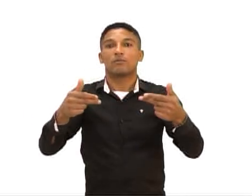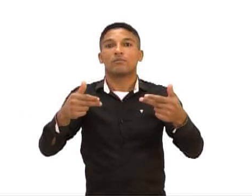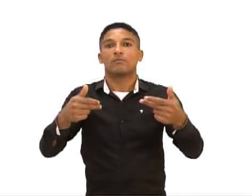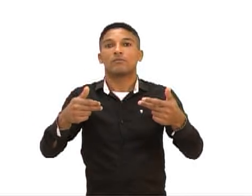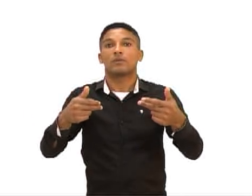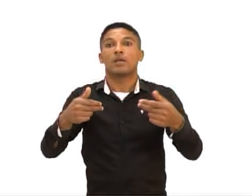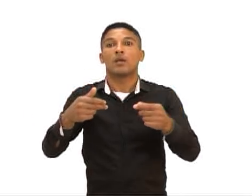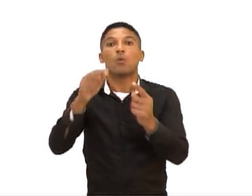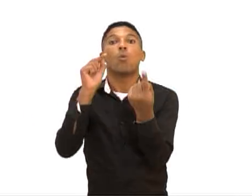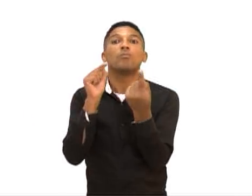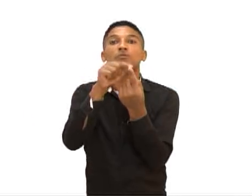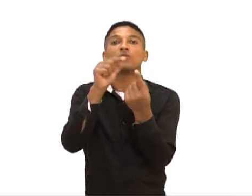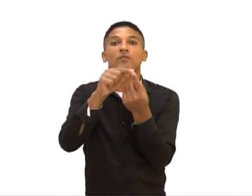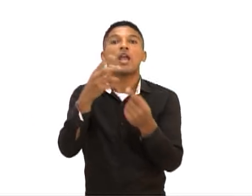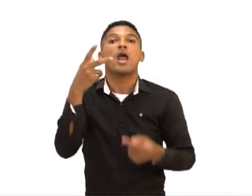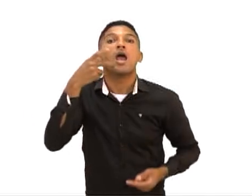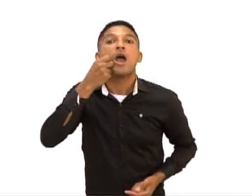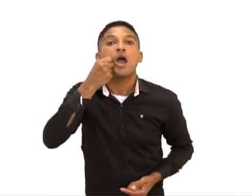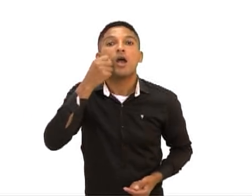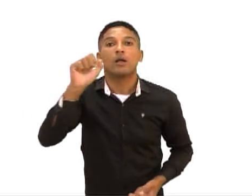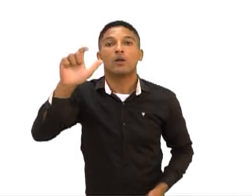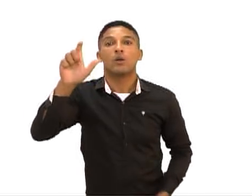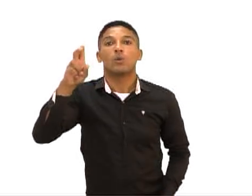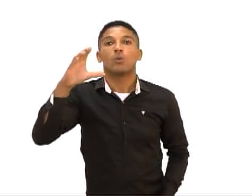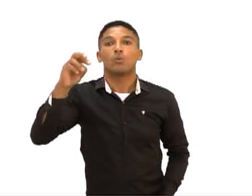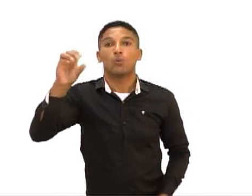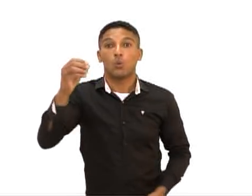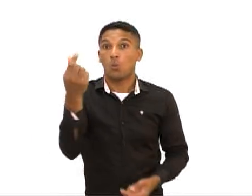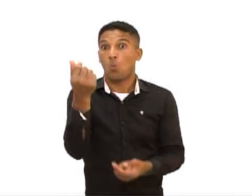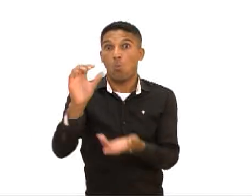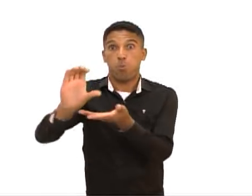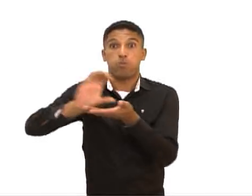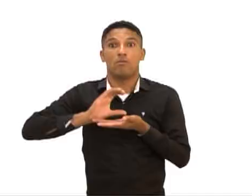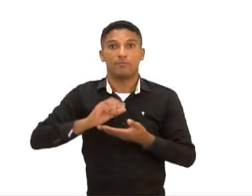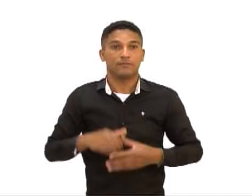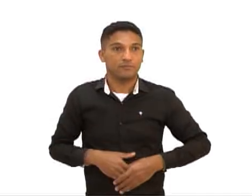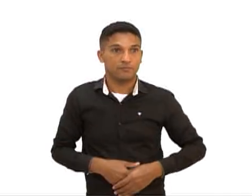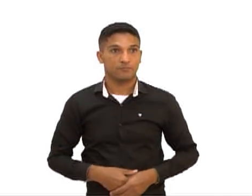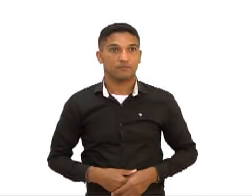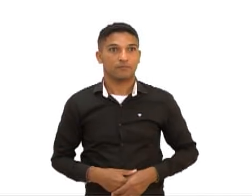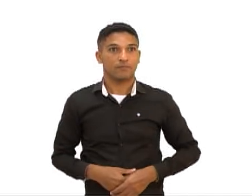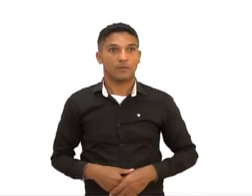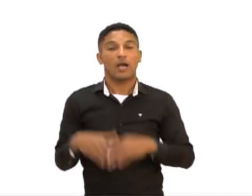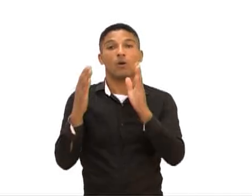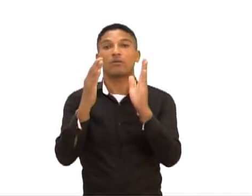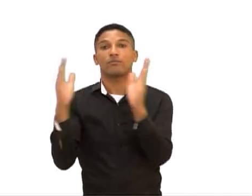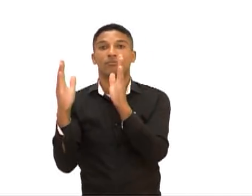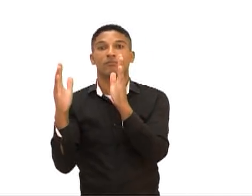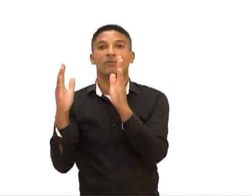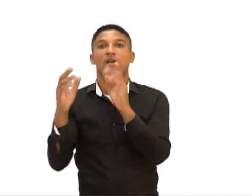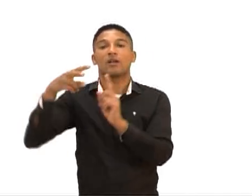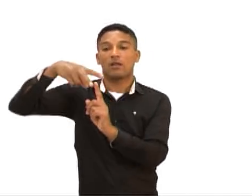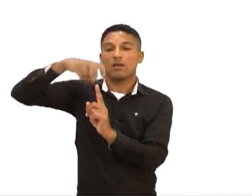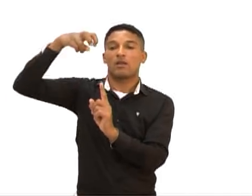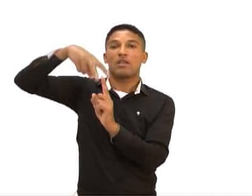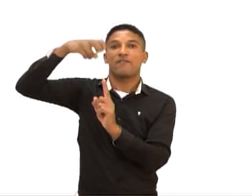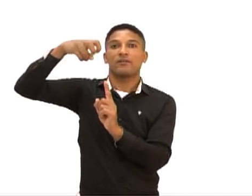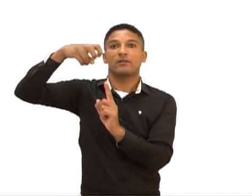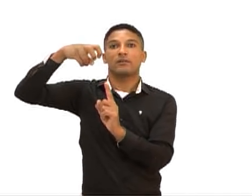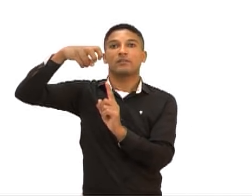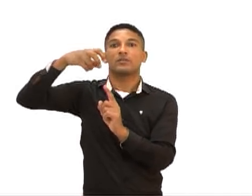tem mais um pôster de campanha publicitária, né, fazendo propaganda de um refrigerante da marca